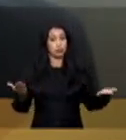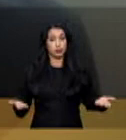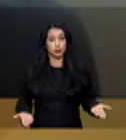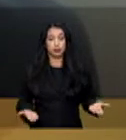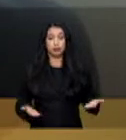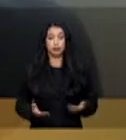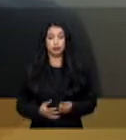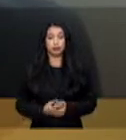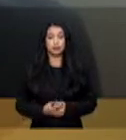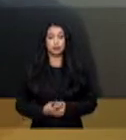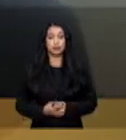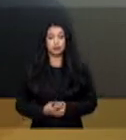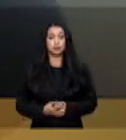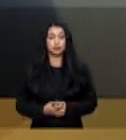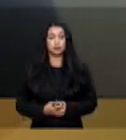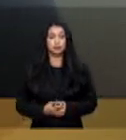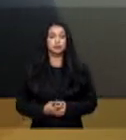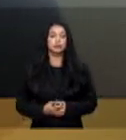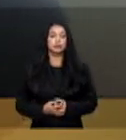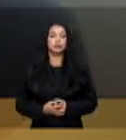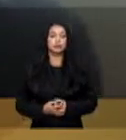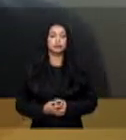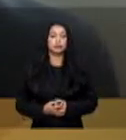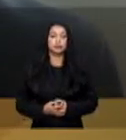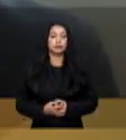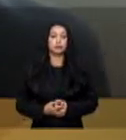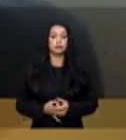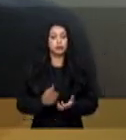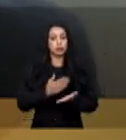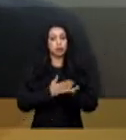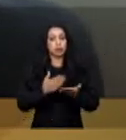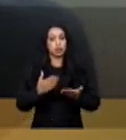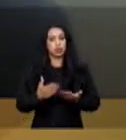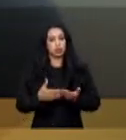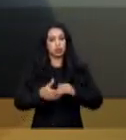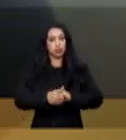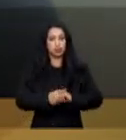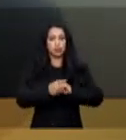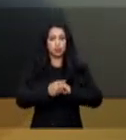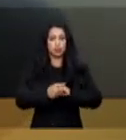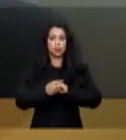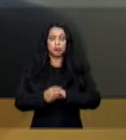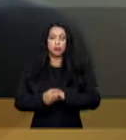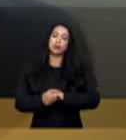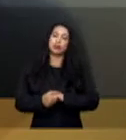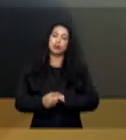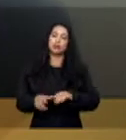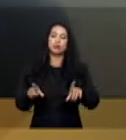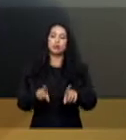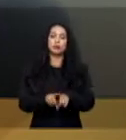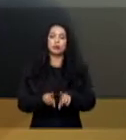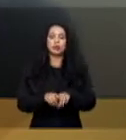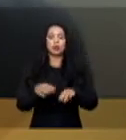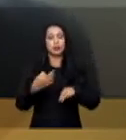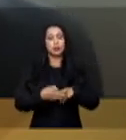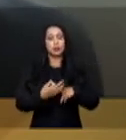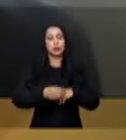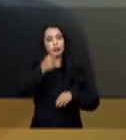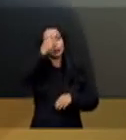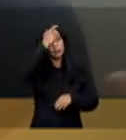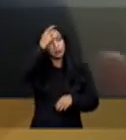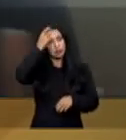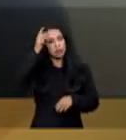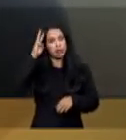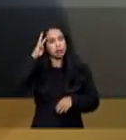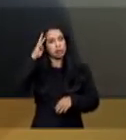todos. Eu não poderia deixar de iniciar com uma saudação breve ao ministro Ricardo Lewandowski, que na última